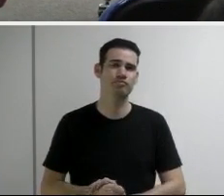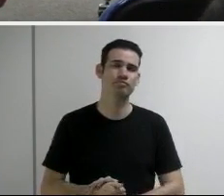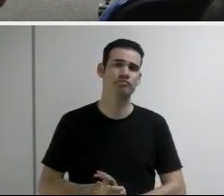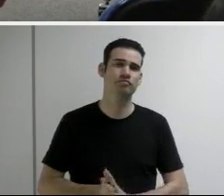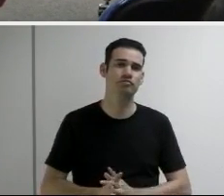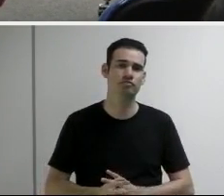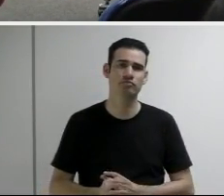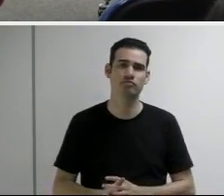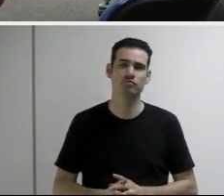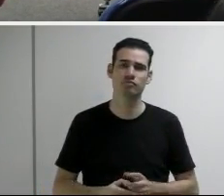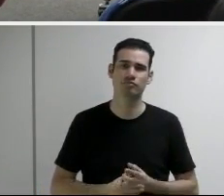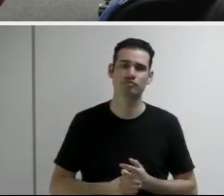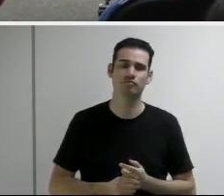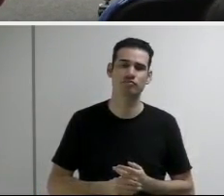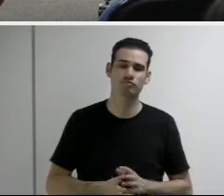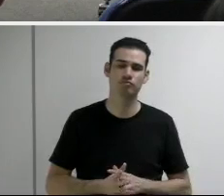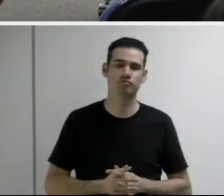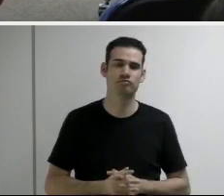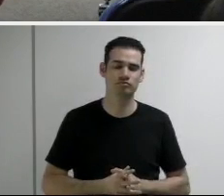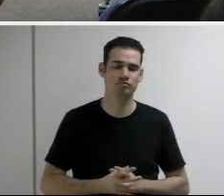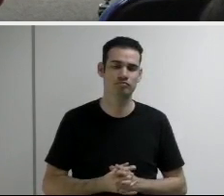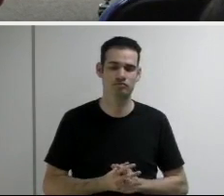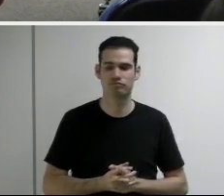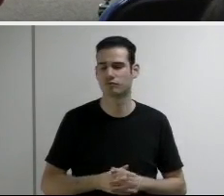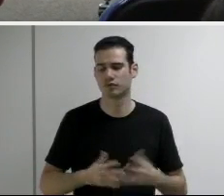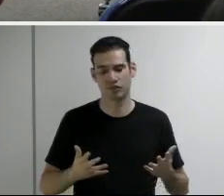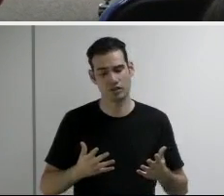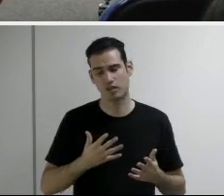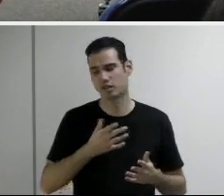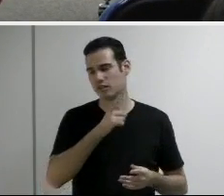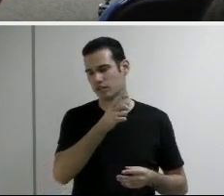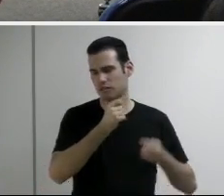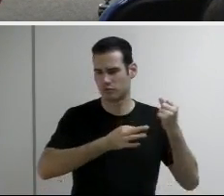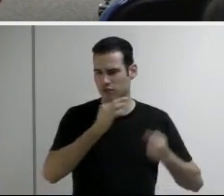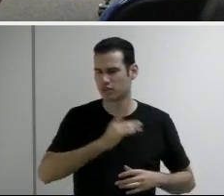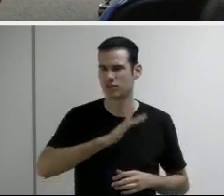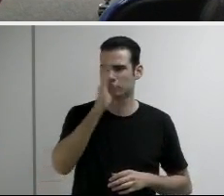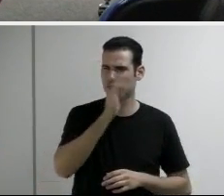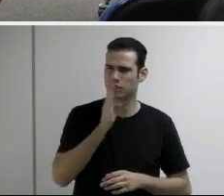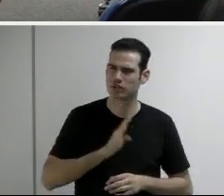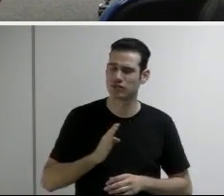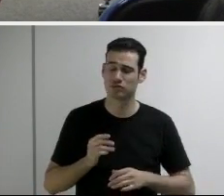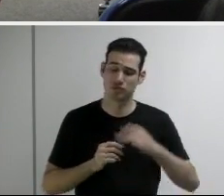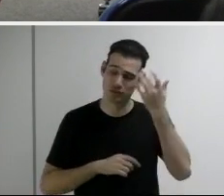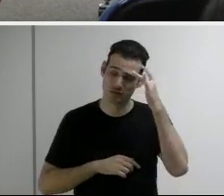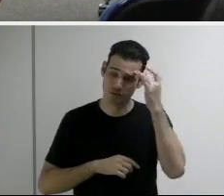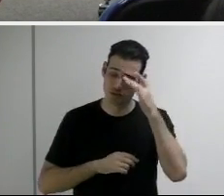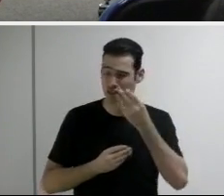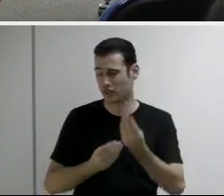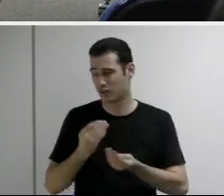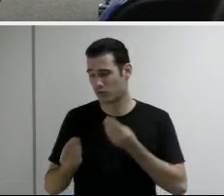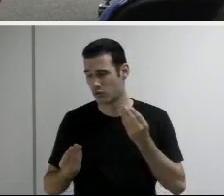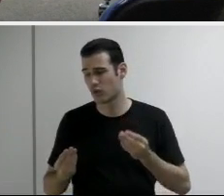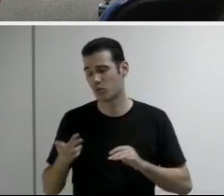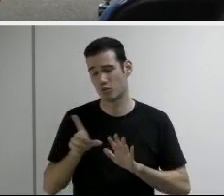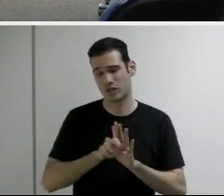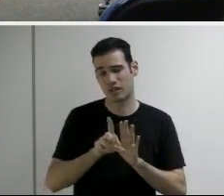vai ser aplicada, né? Aquela velha desculpa de que eu quero que seja principiológico, mas depois eu tenho medo de quem vem, aquela coisa